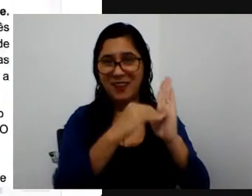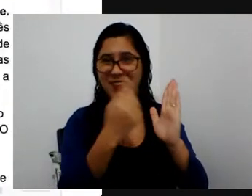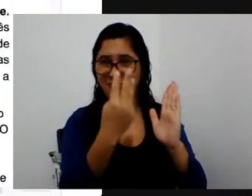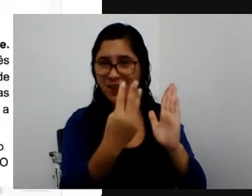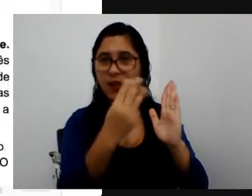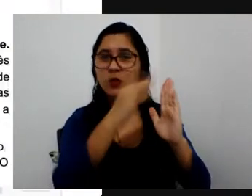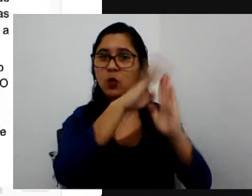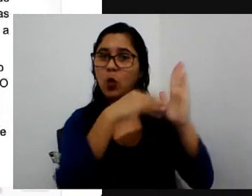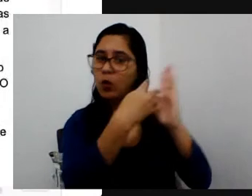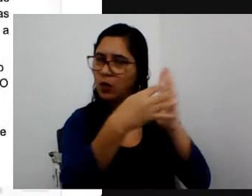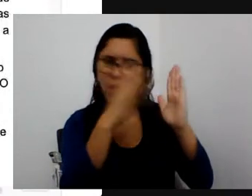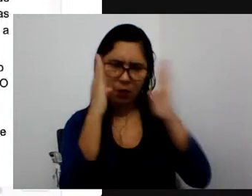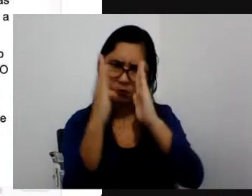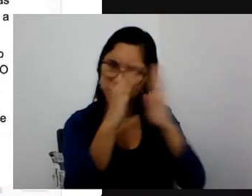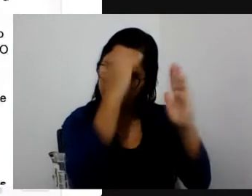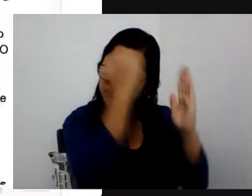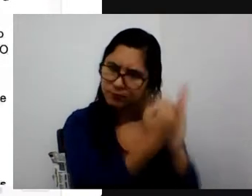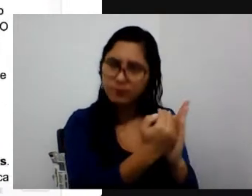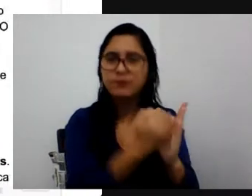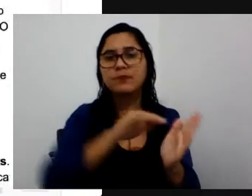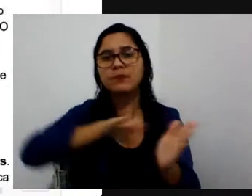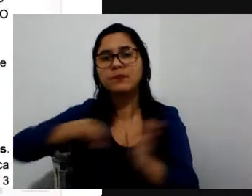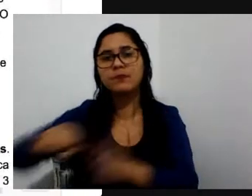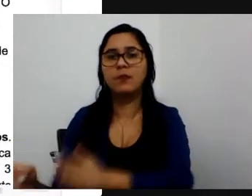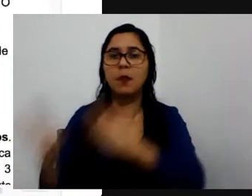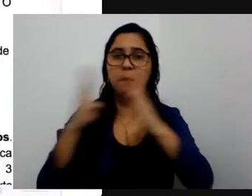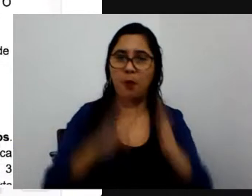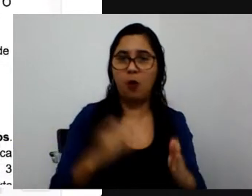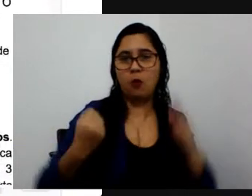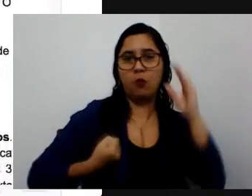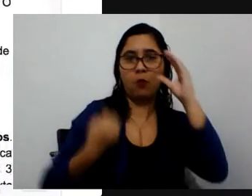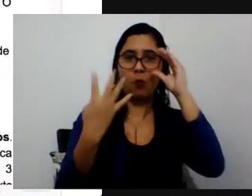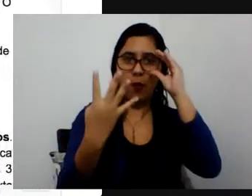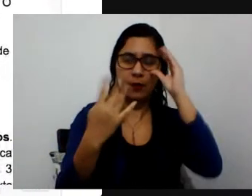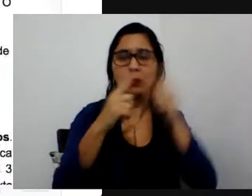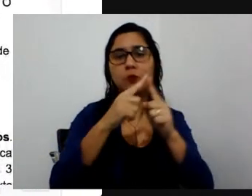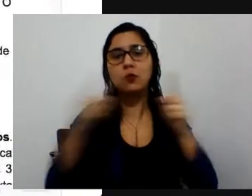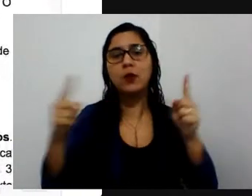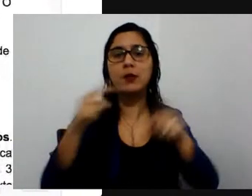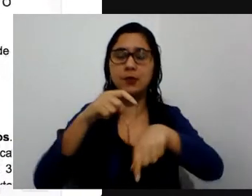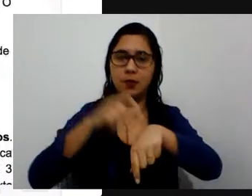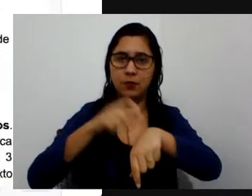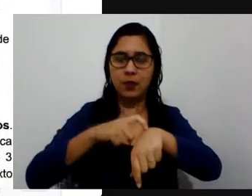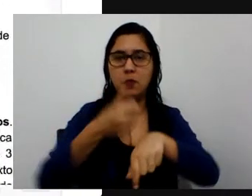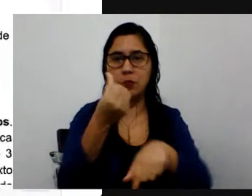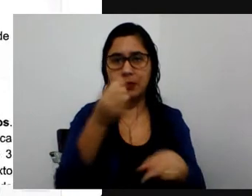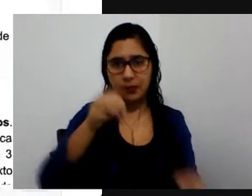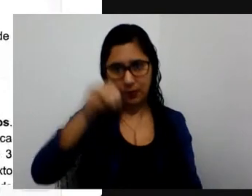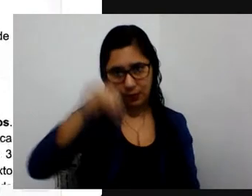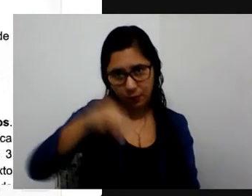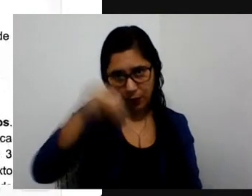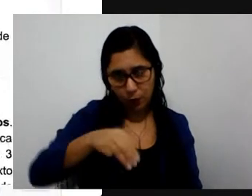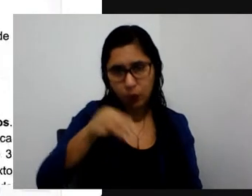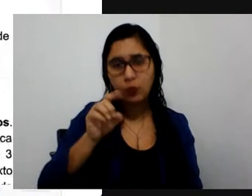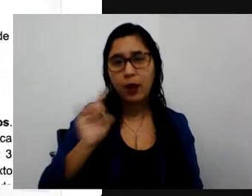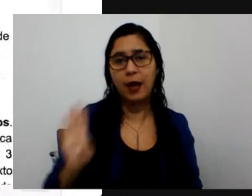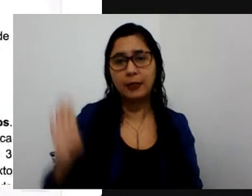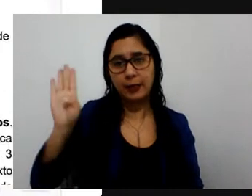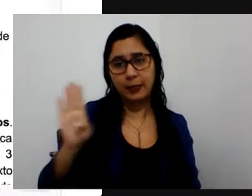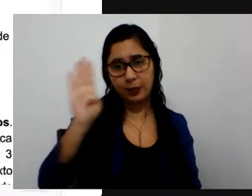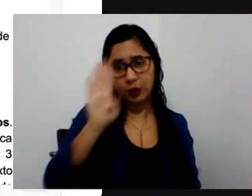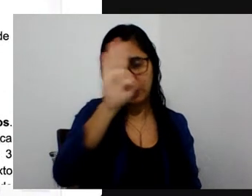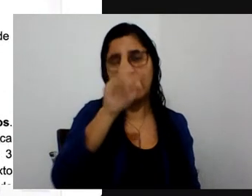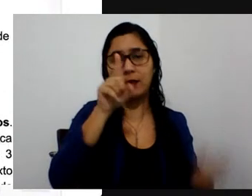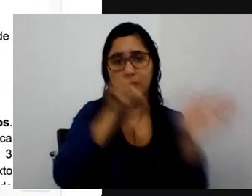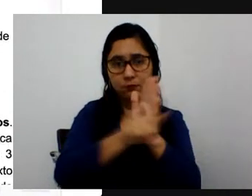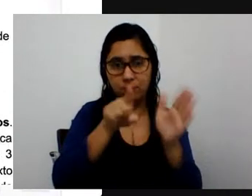documento. No bloco 4, duração de 60 minutos, os candidatos deverão responder a 6 perguntas, iguais para as